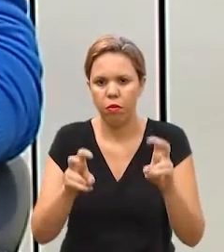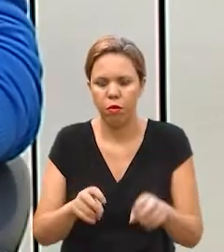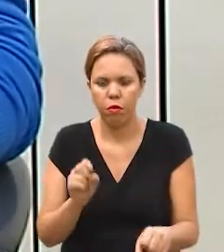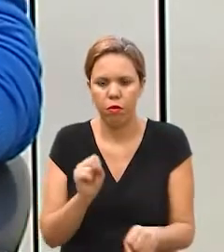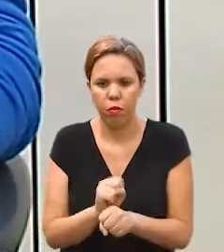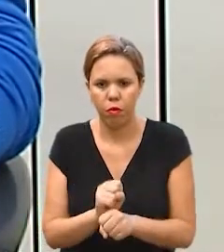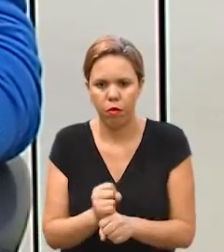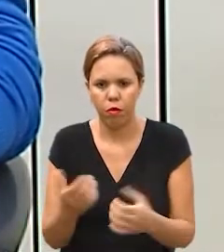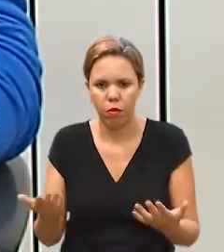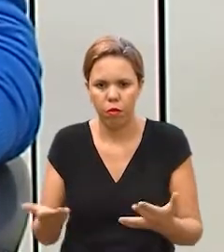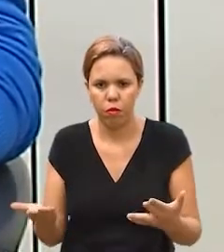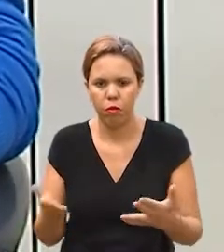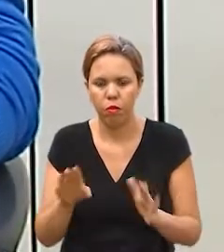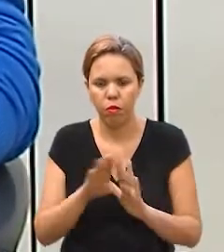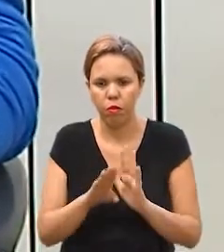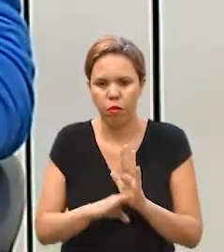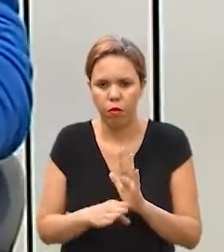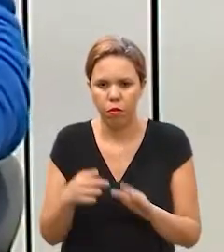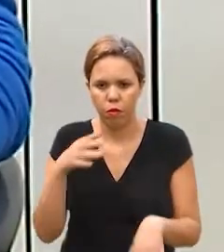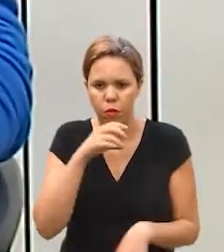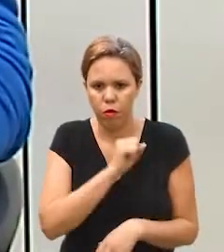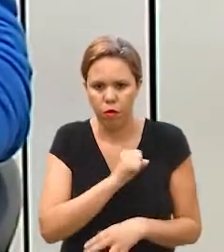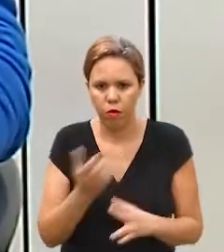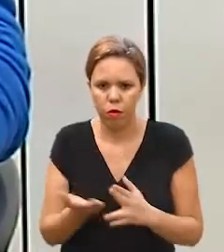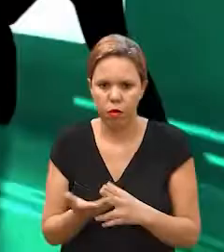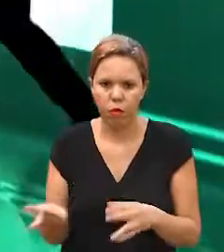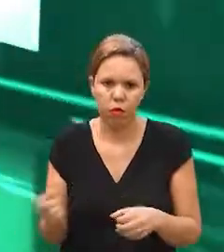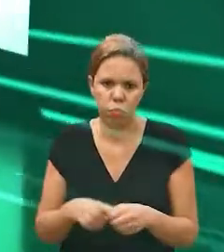no programa, mas é coisa rápida, então não saia daí.